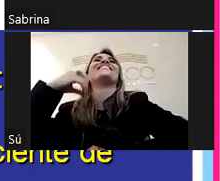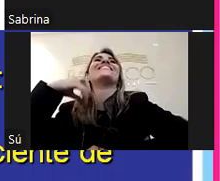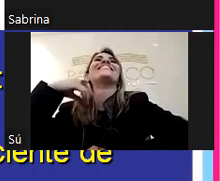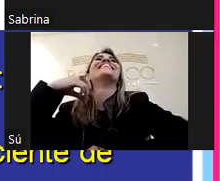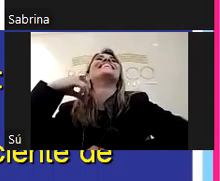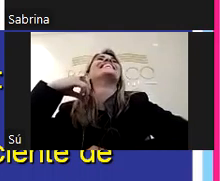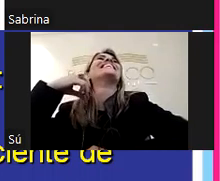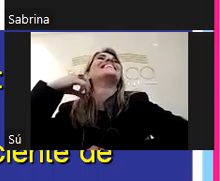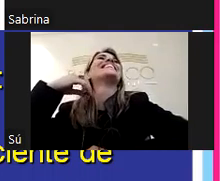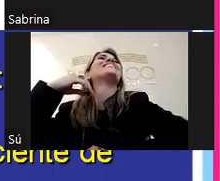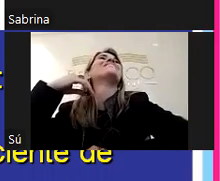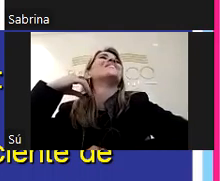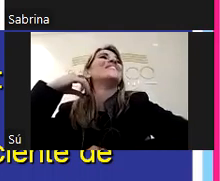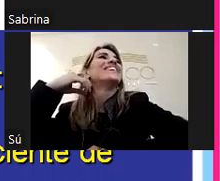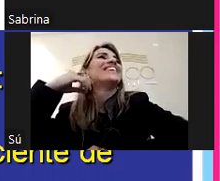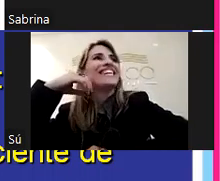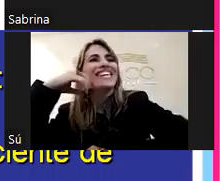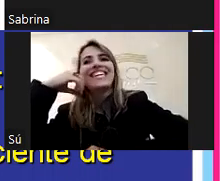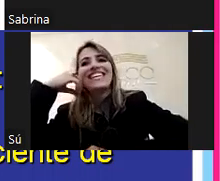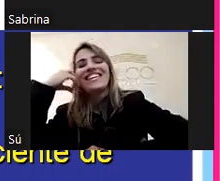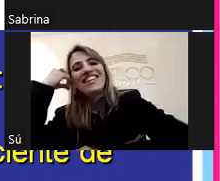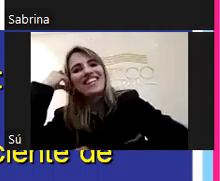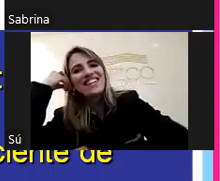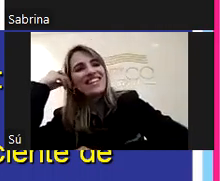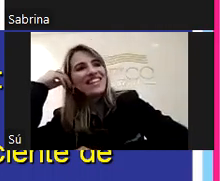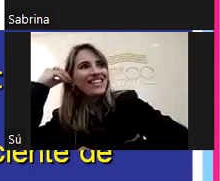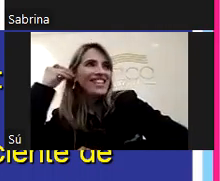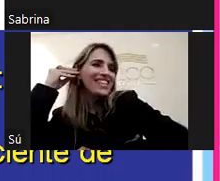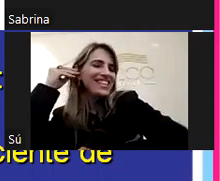Associada à masturbação na puberdade.